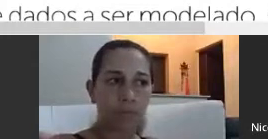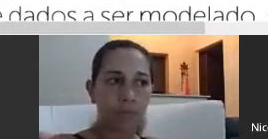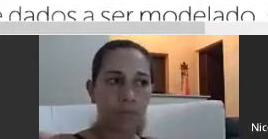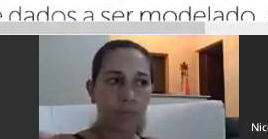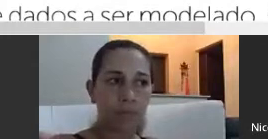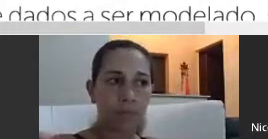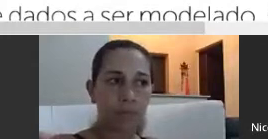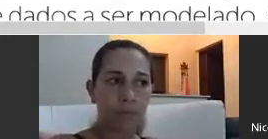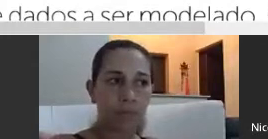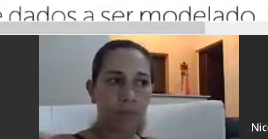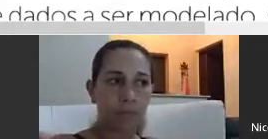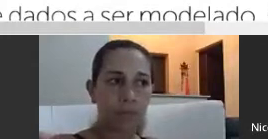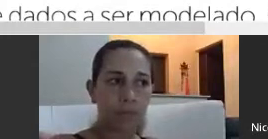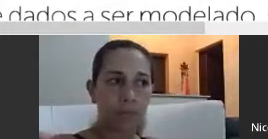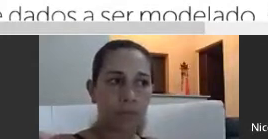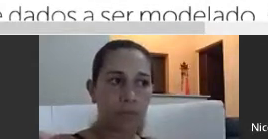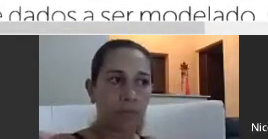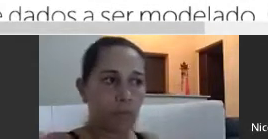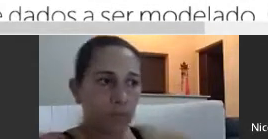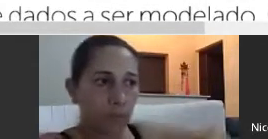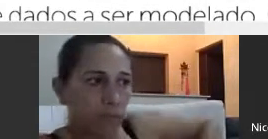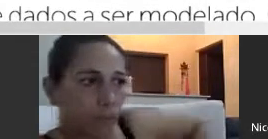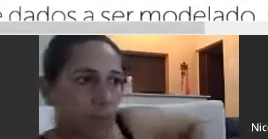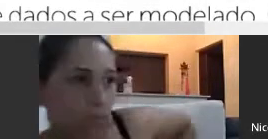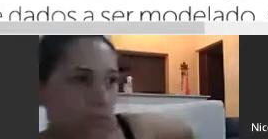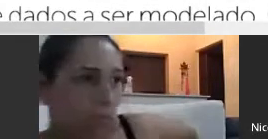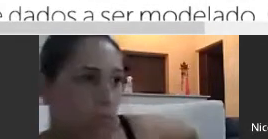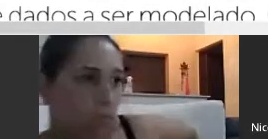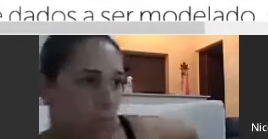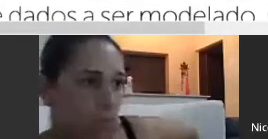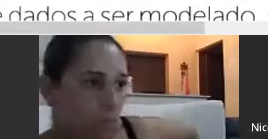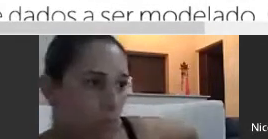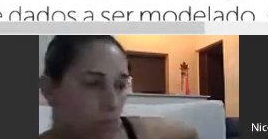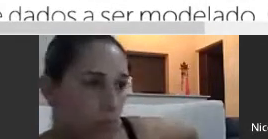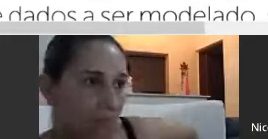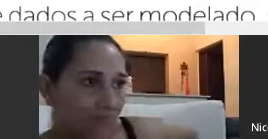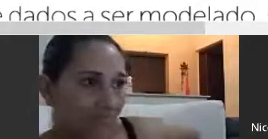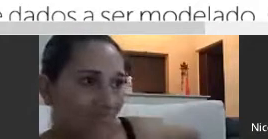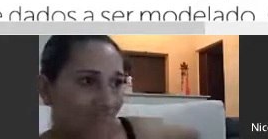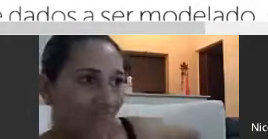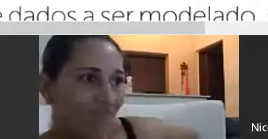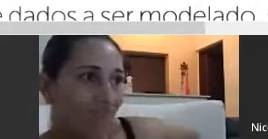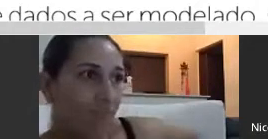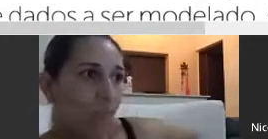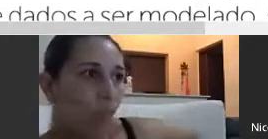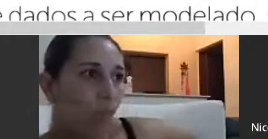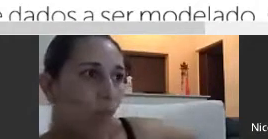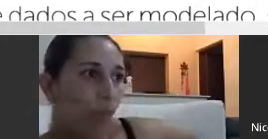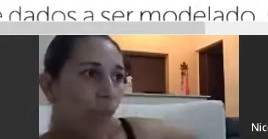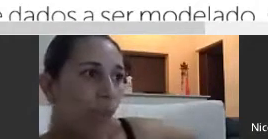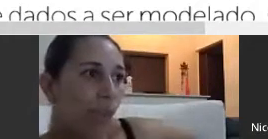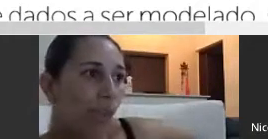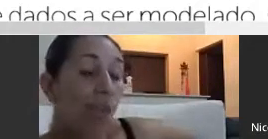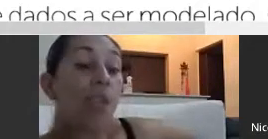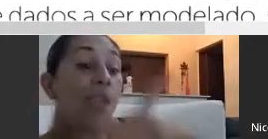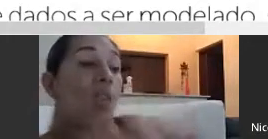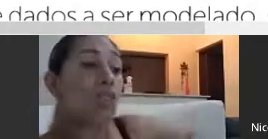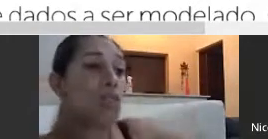as entidades ali. Então você observa que aí é uma estratégia bottom-up, né? Ou seja, a gente retira